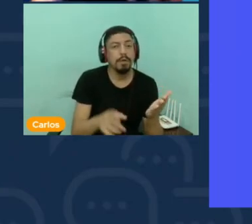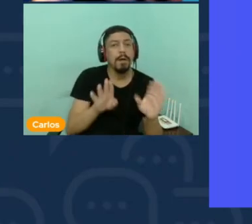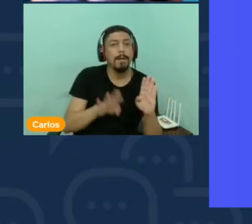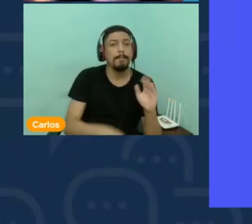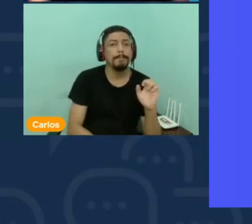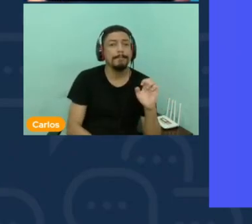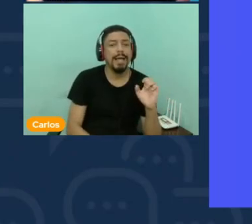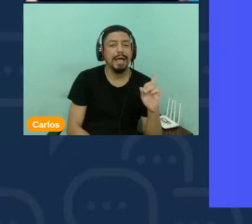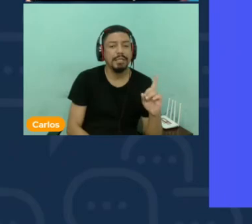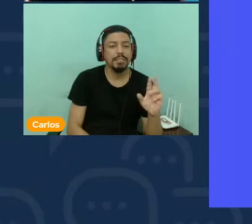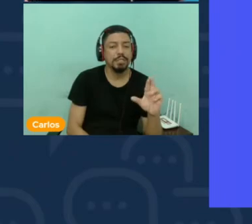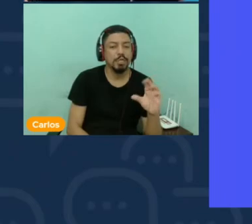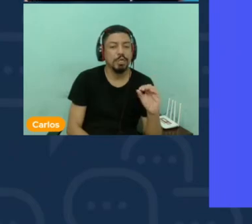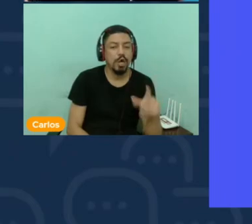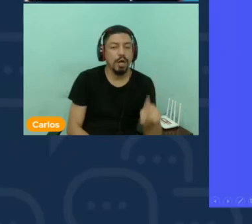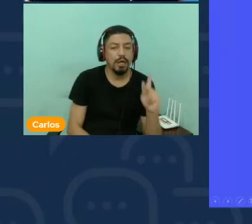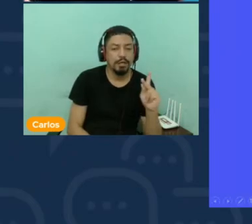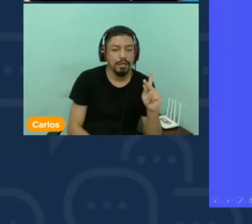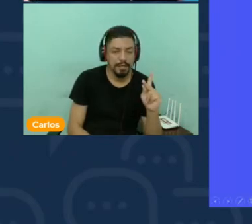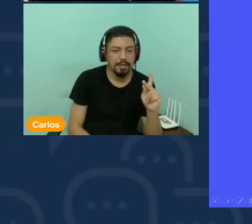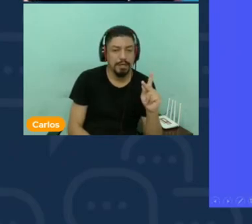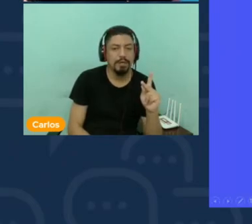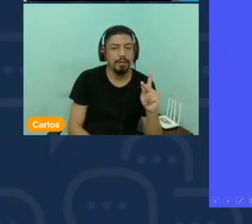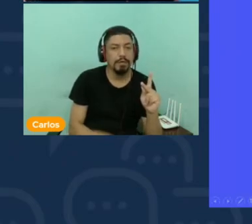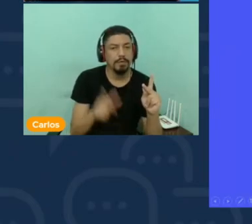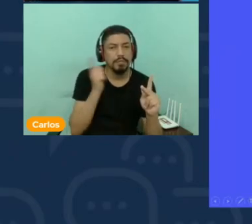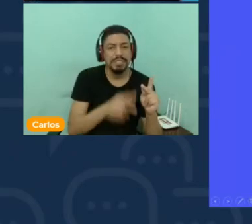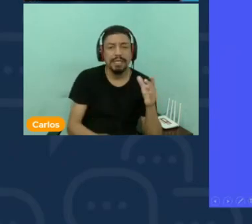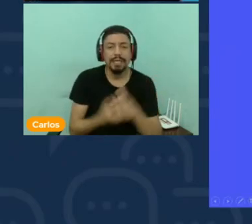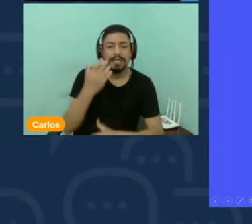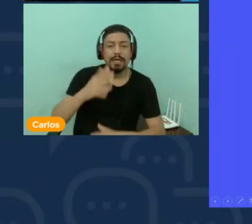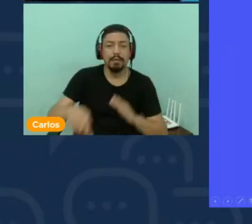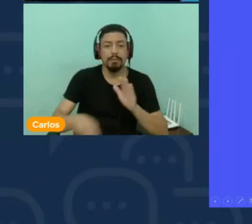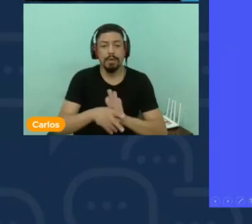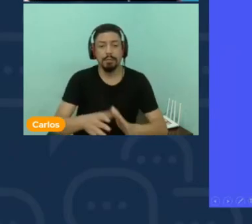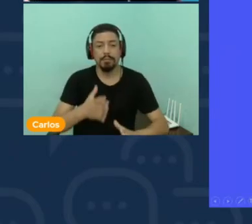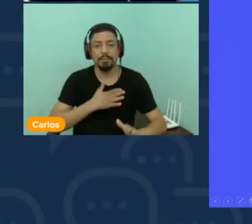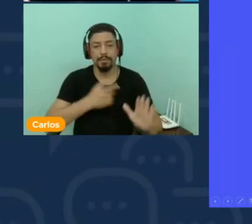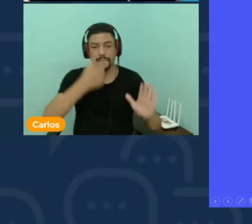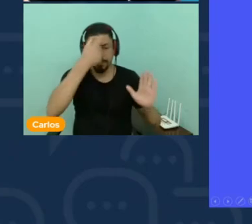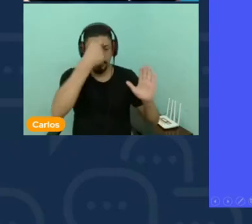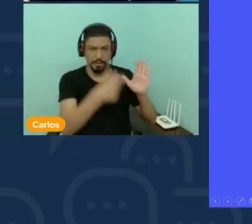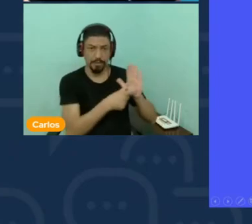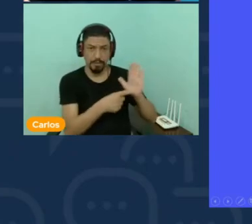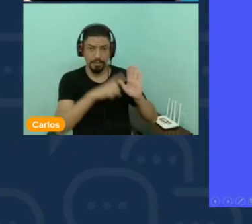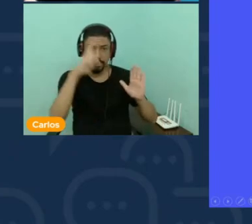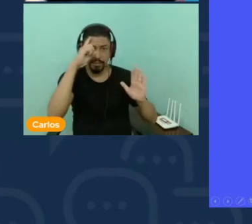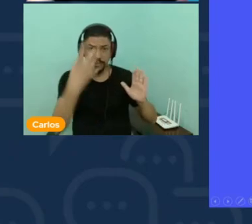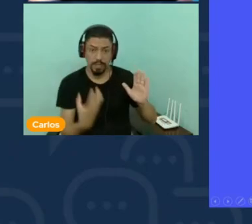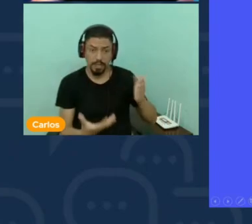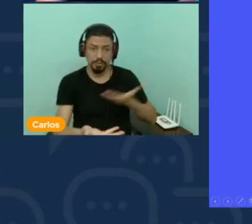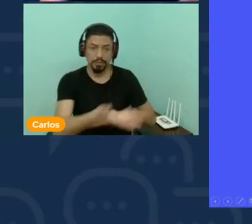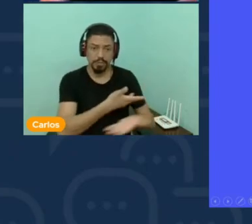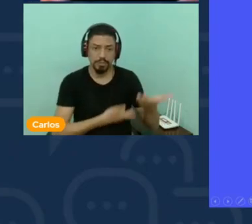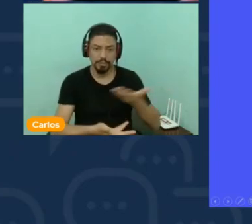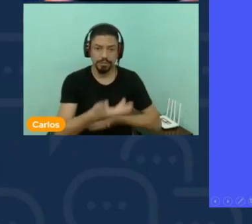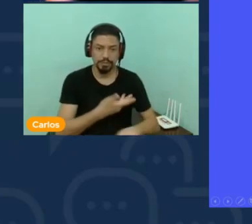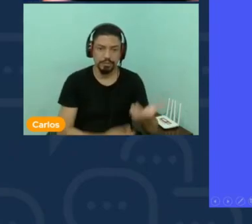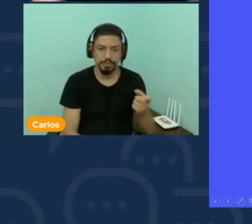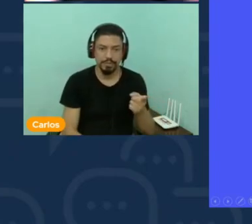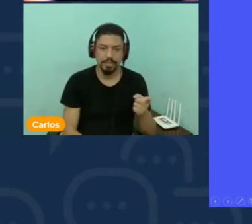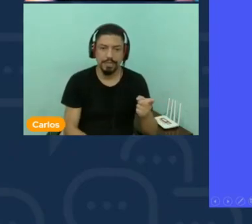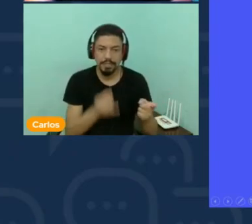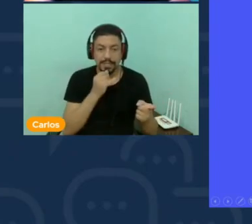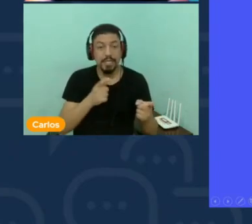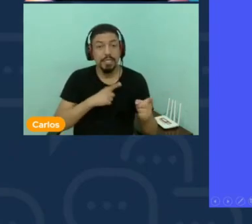Amazon Bedrock, eu posso criar a minha própria IA generativa. Imagina ter uma